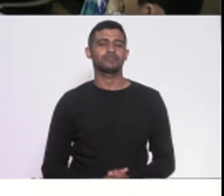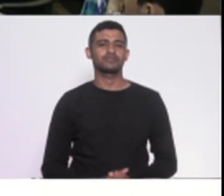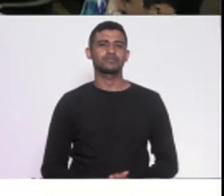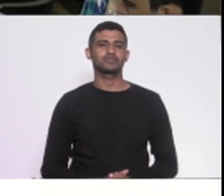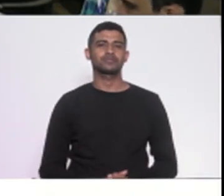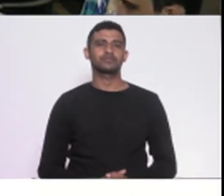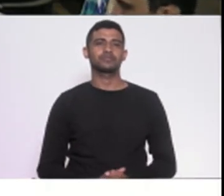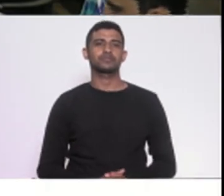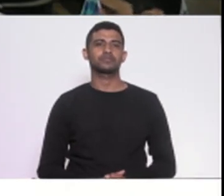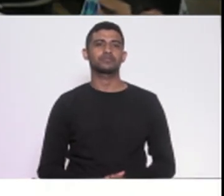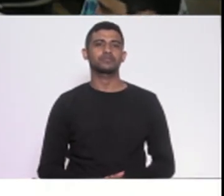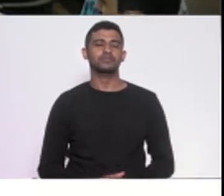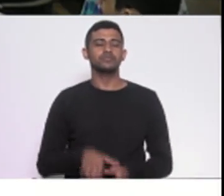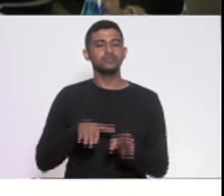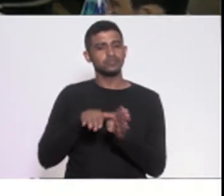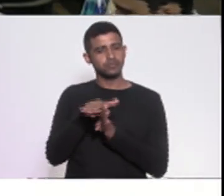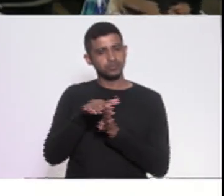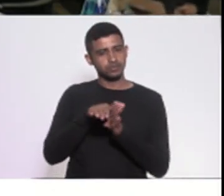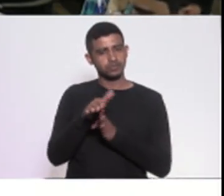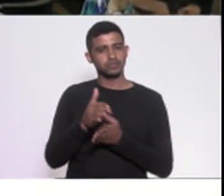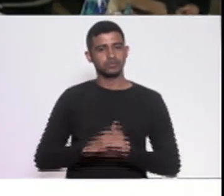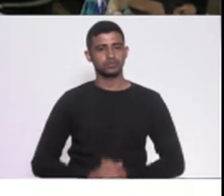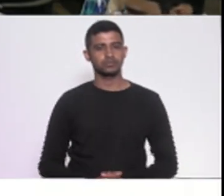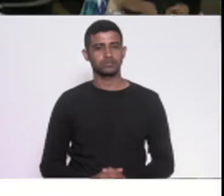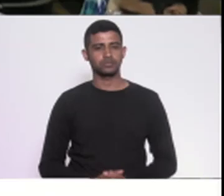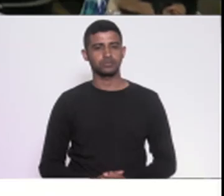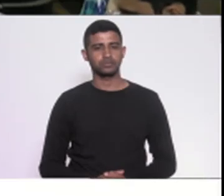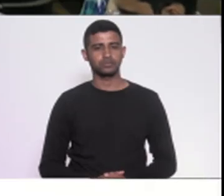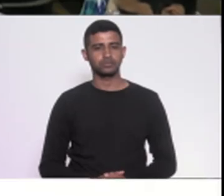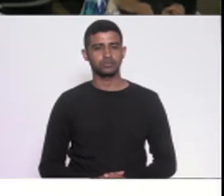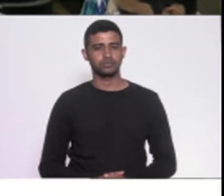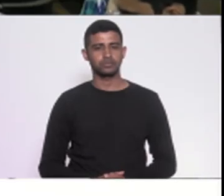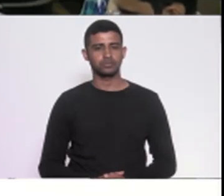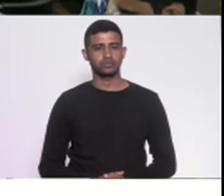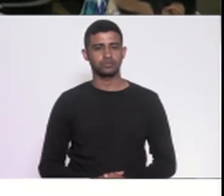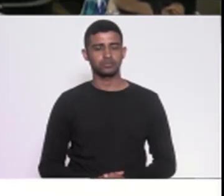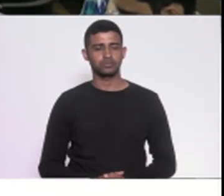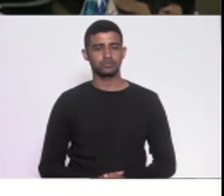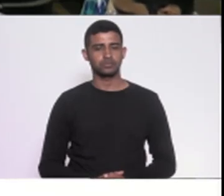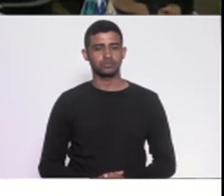Vou ler aqui. Recomendações de legislativo. Ponto 1.